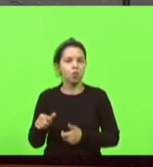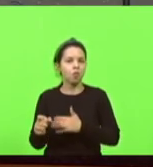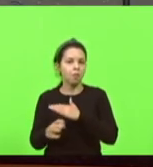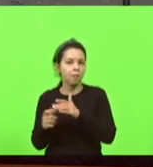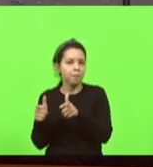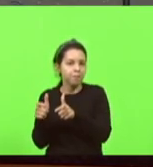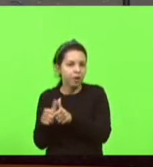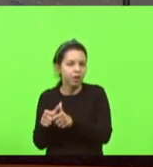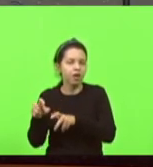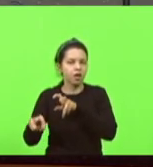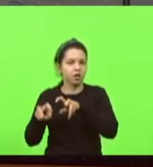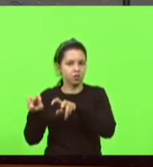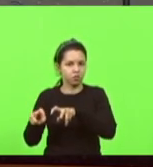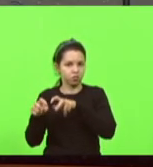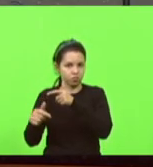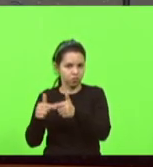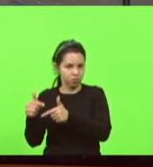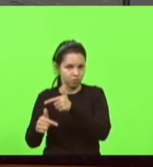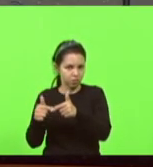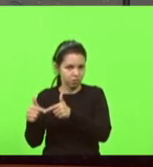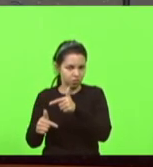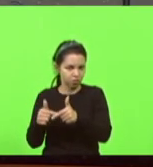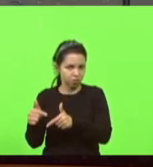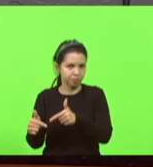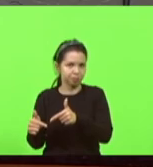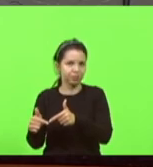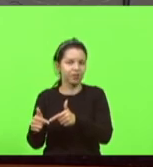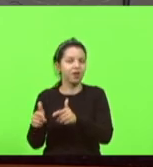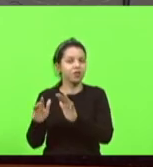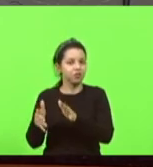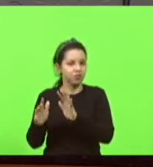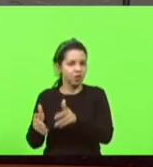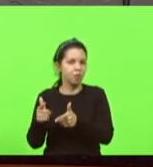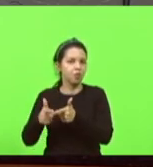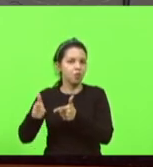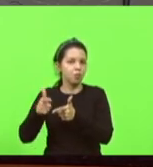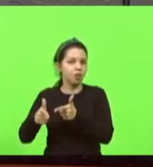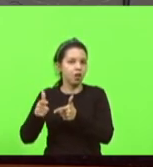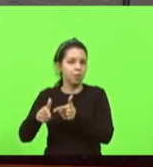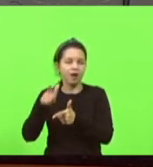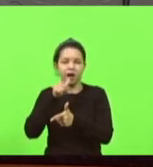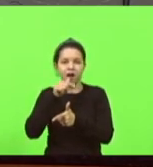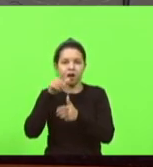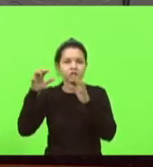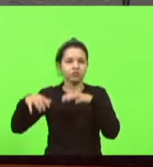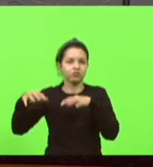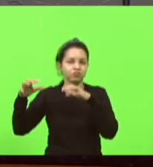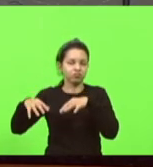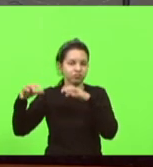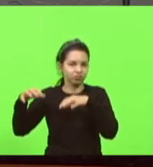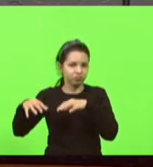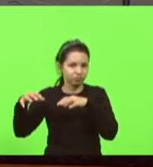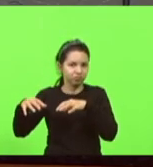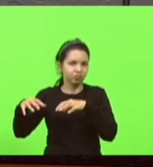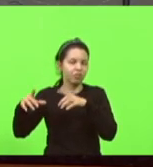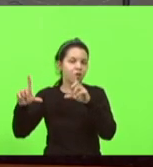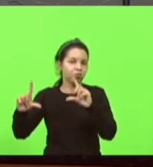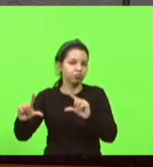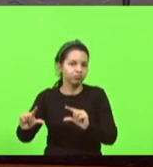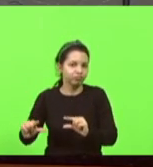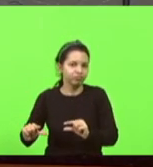até porque nós temos tido problemas de estiagem praticamente todos os anos, para uso de